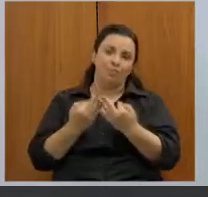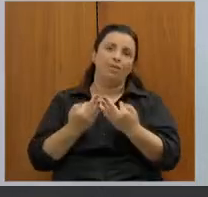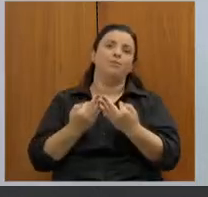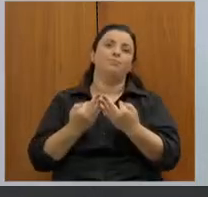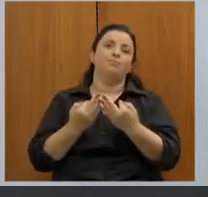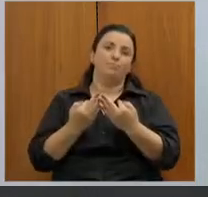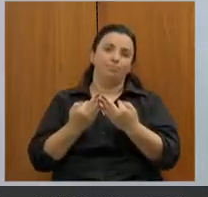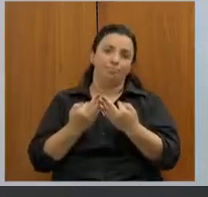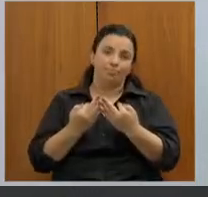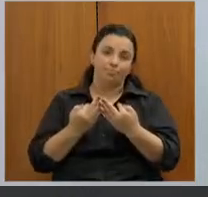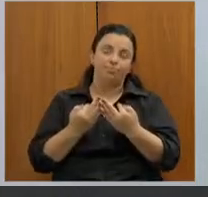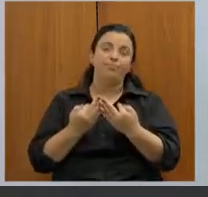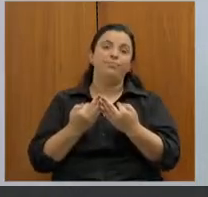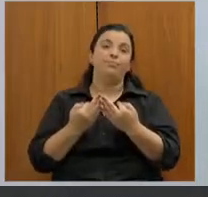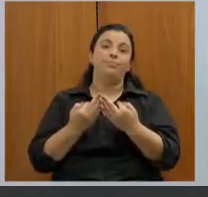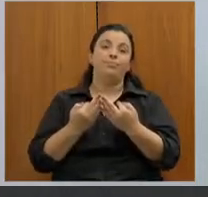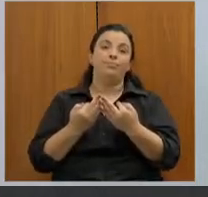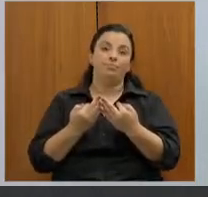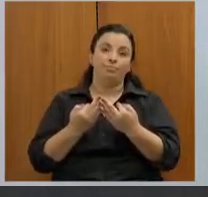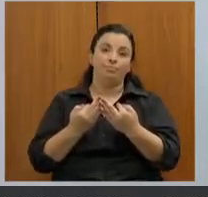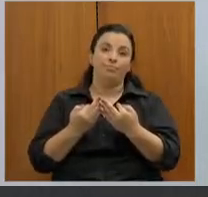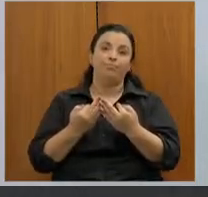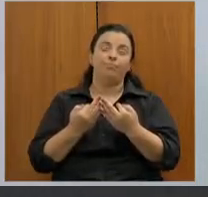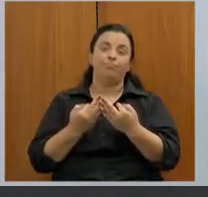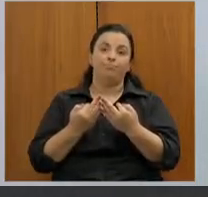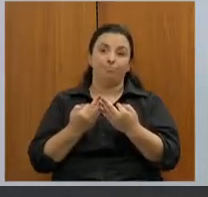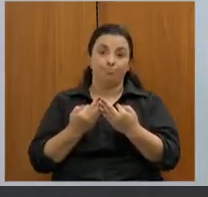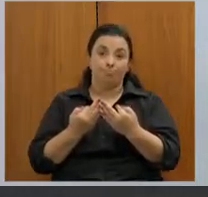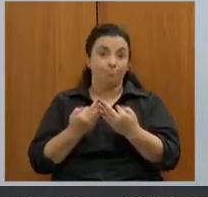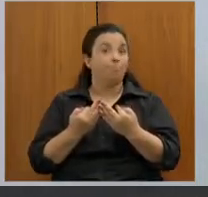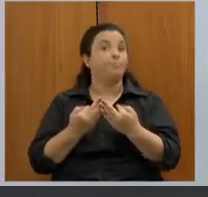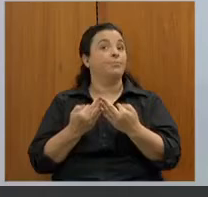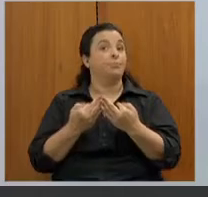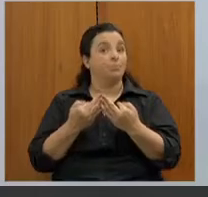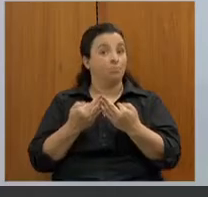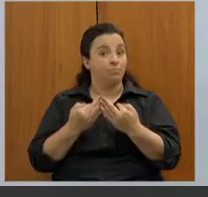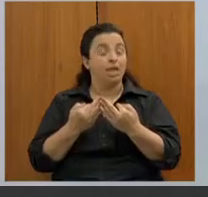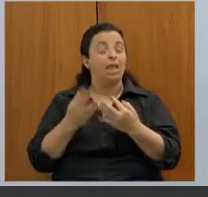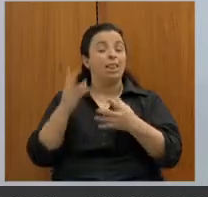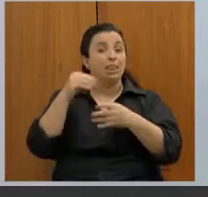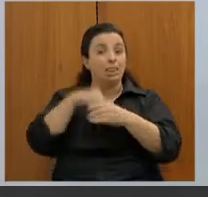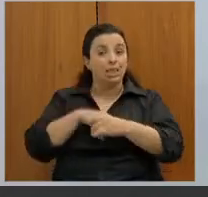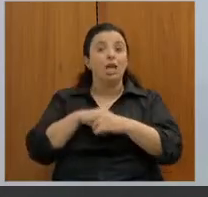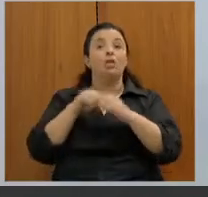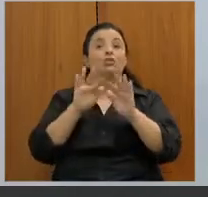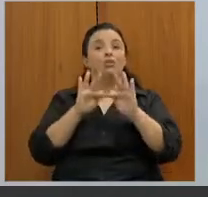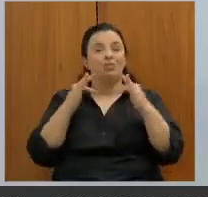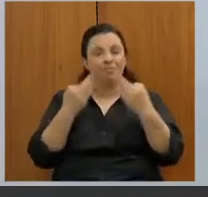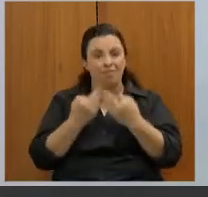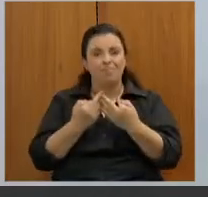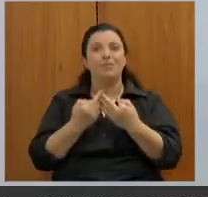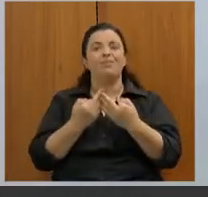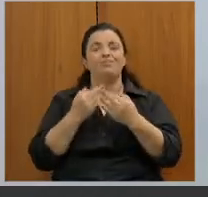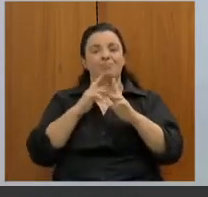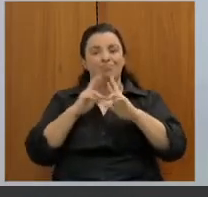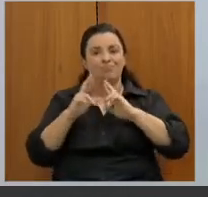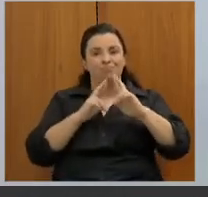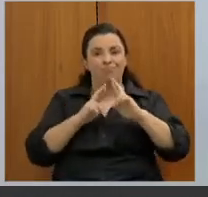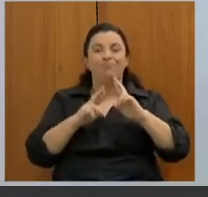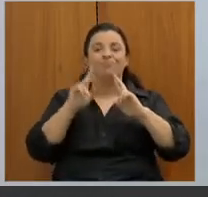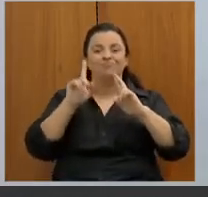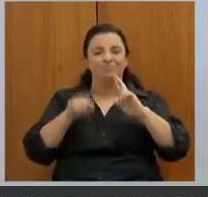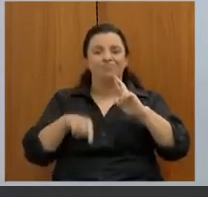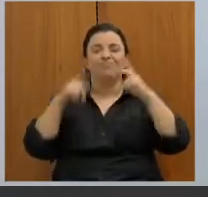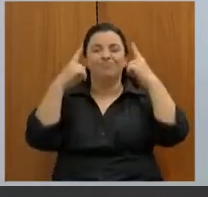dá uma violência ao cenário maior é o cenário intrafamiliar são violências